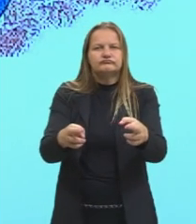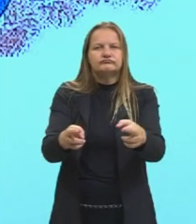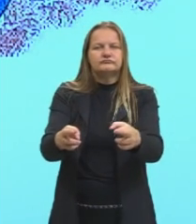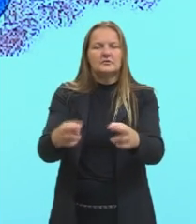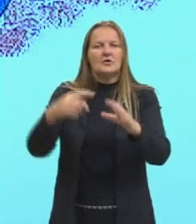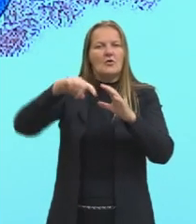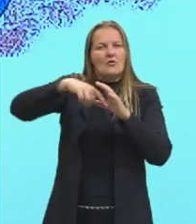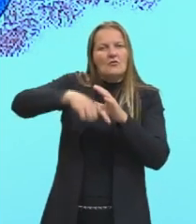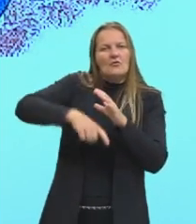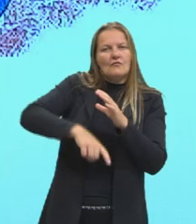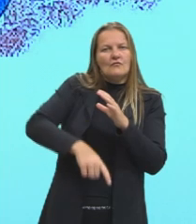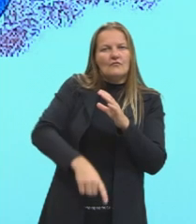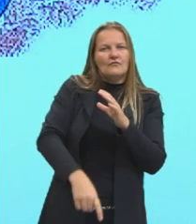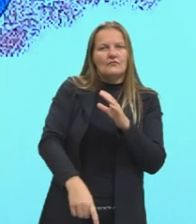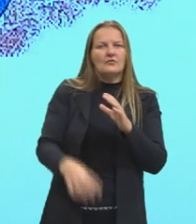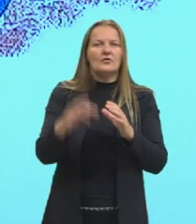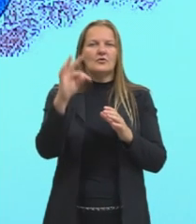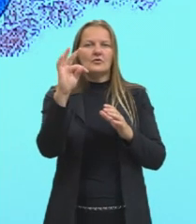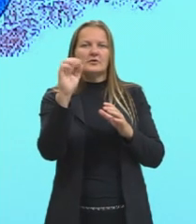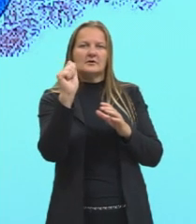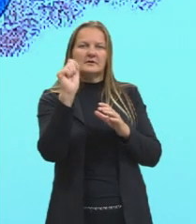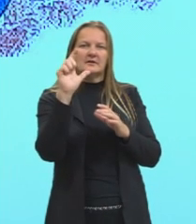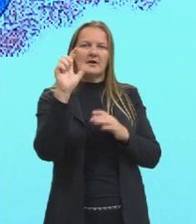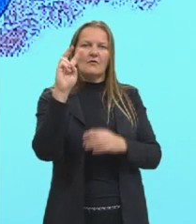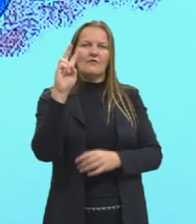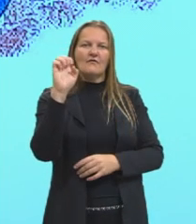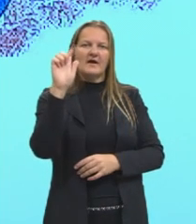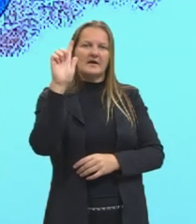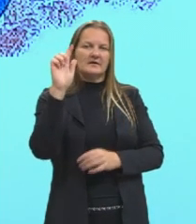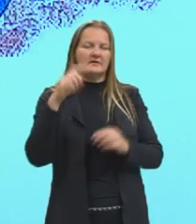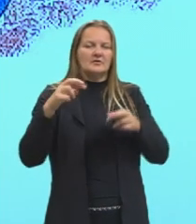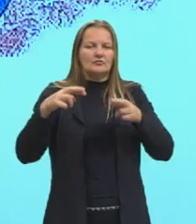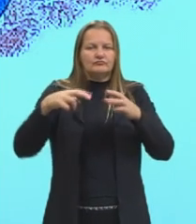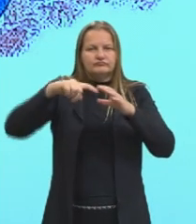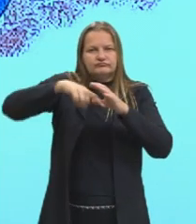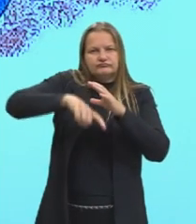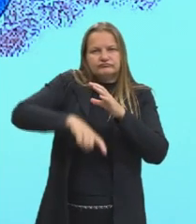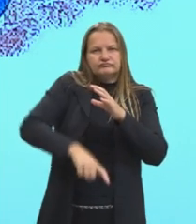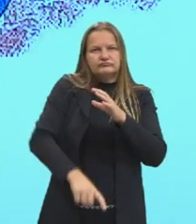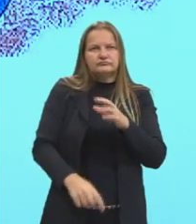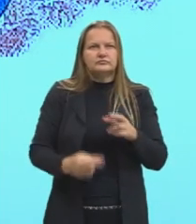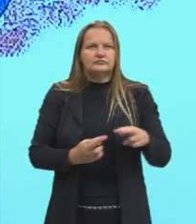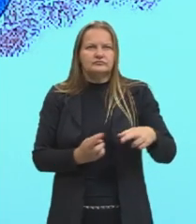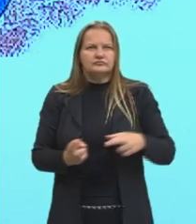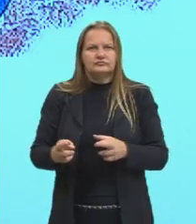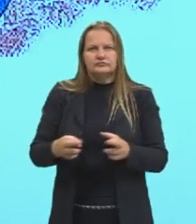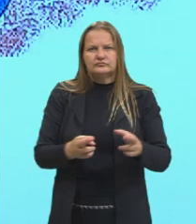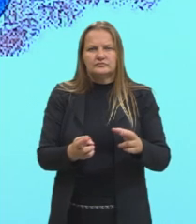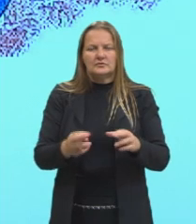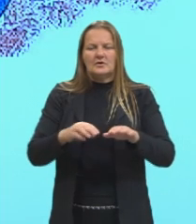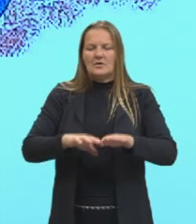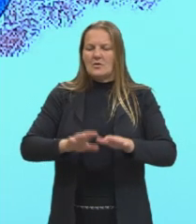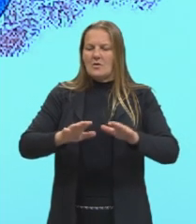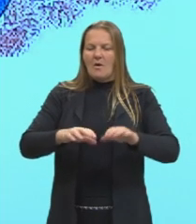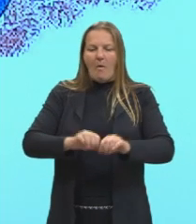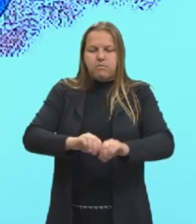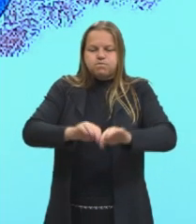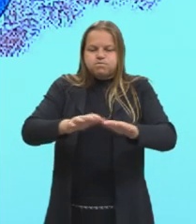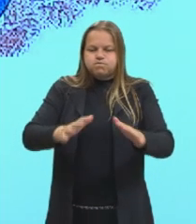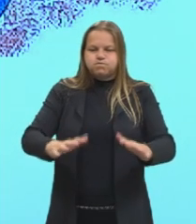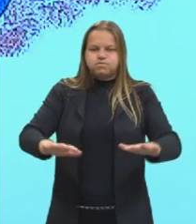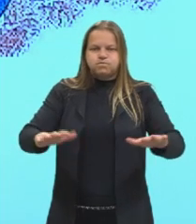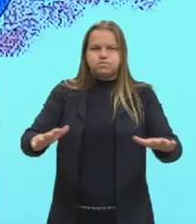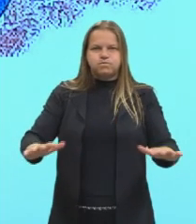funda de talvegue né a parte mais profunda desse Rio a gente chama de sal velho e aí tu tem a planície de inundação